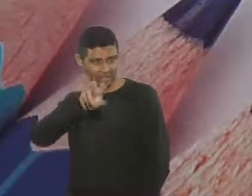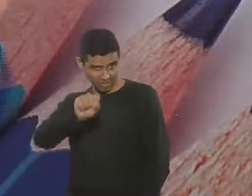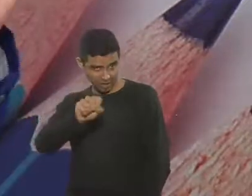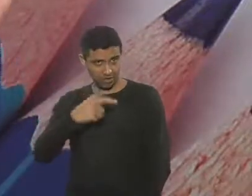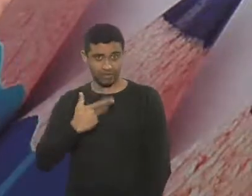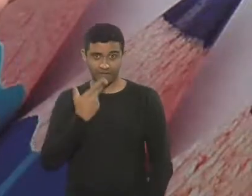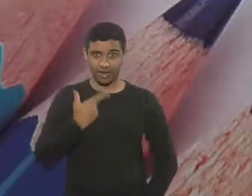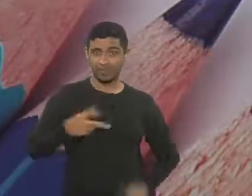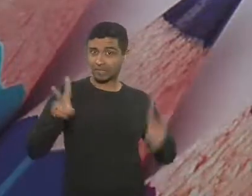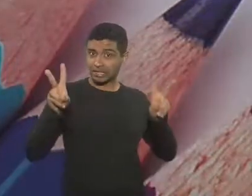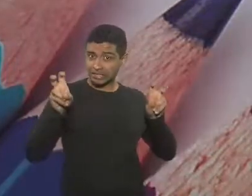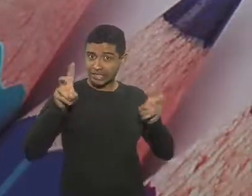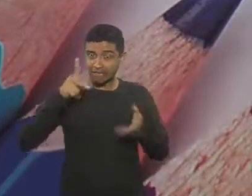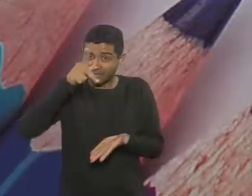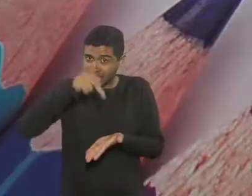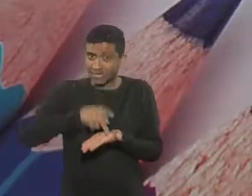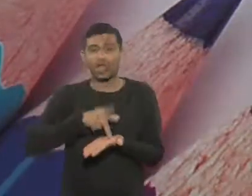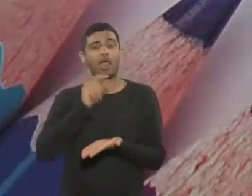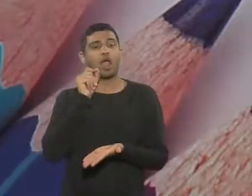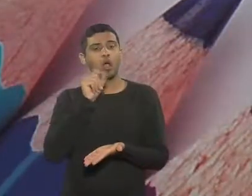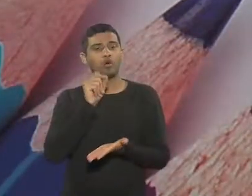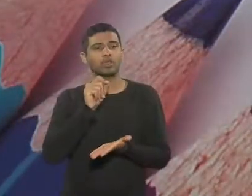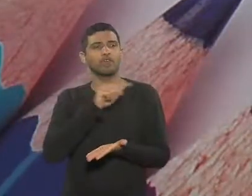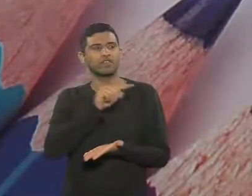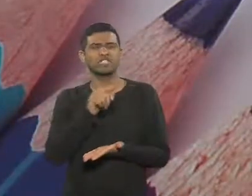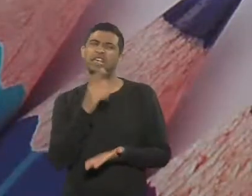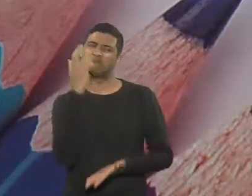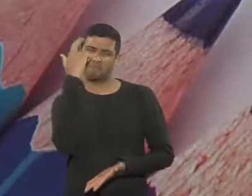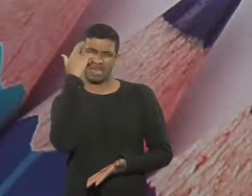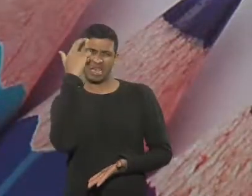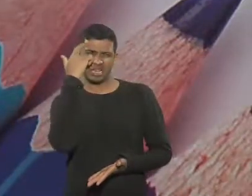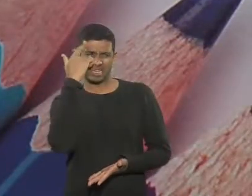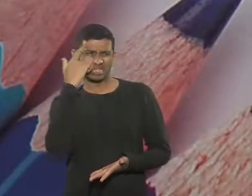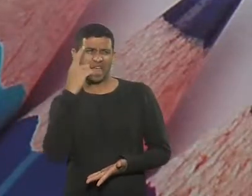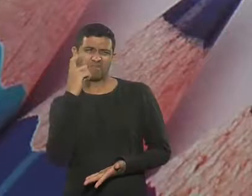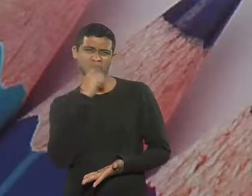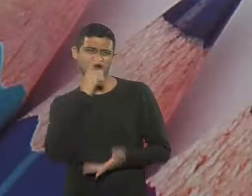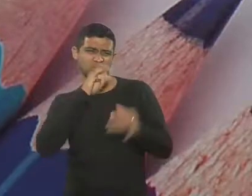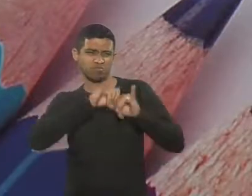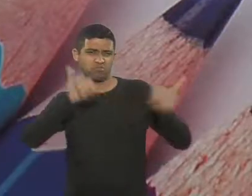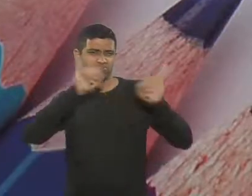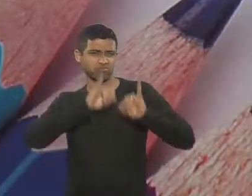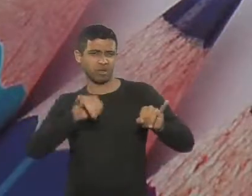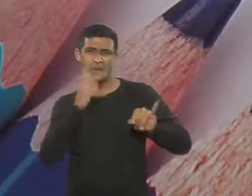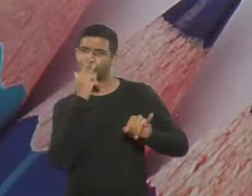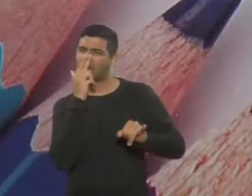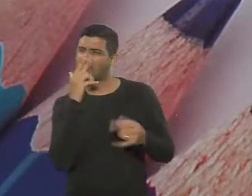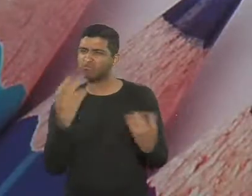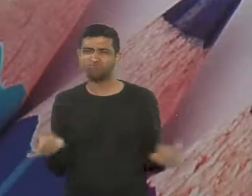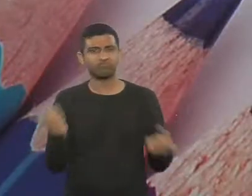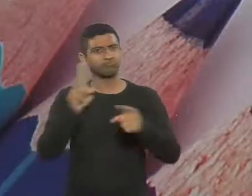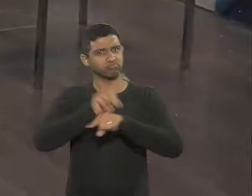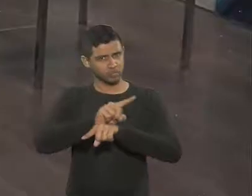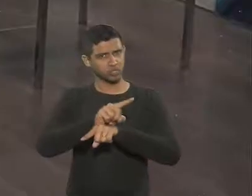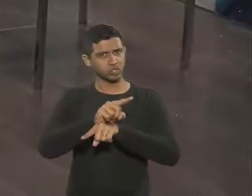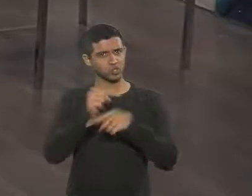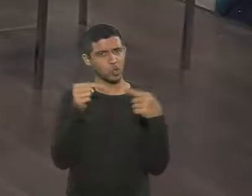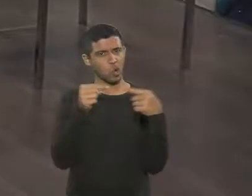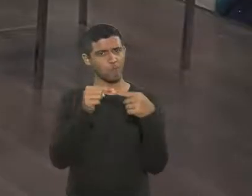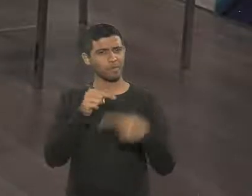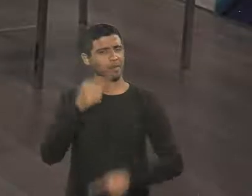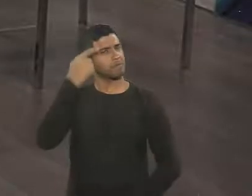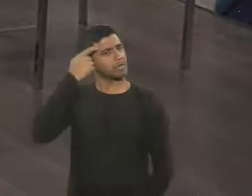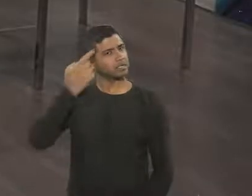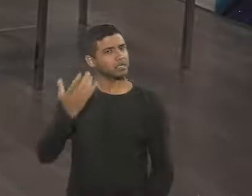Tá bem, entre aspas, é que você considera fake news. Há uma inversão aí até de rótulos